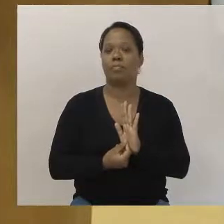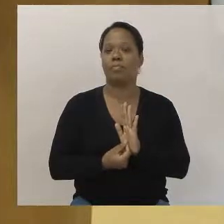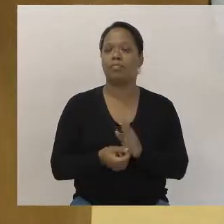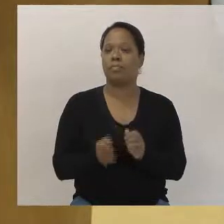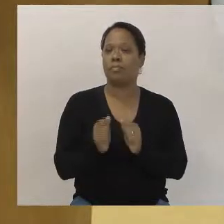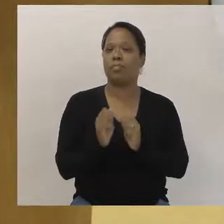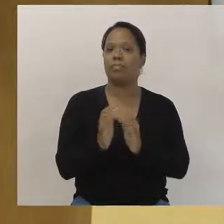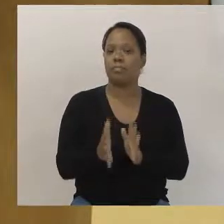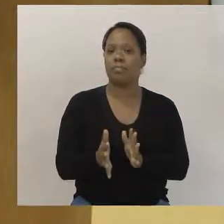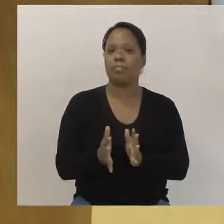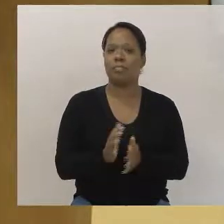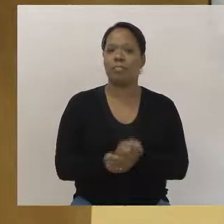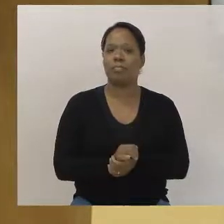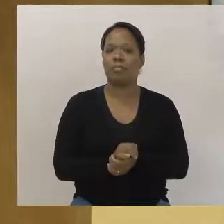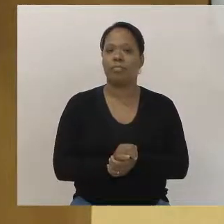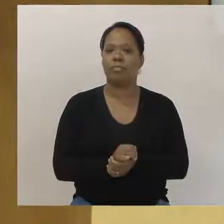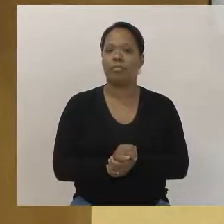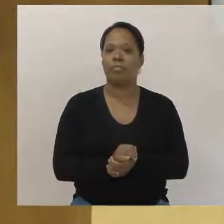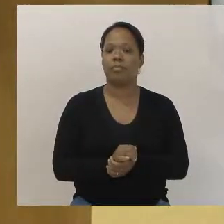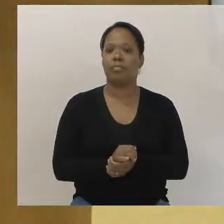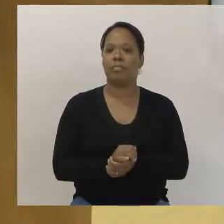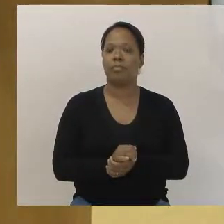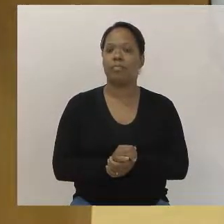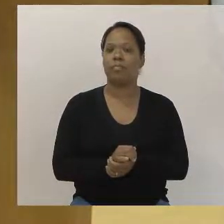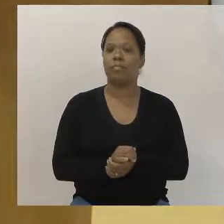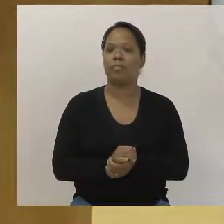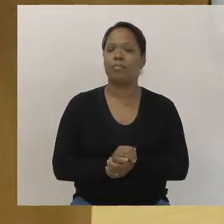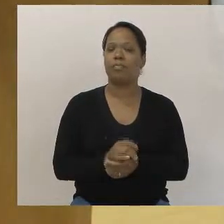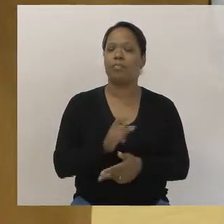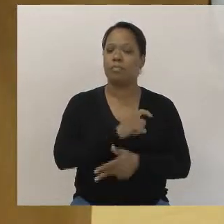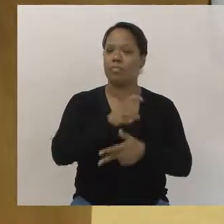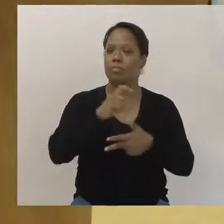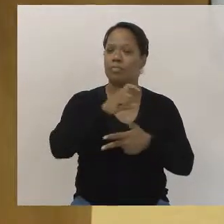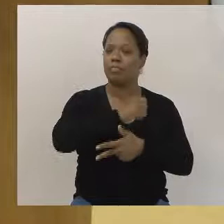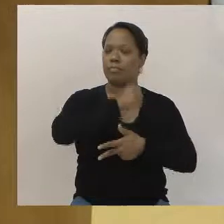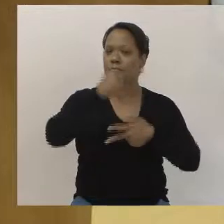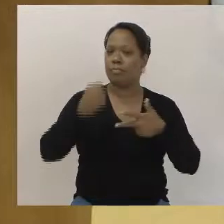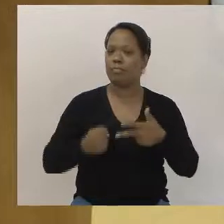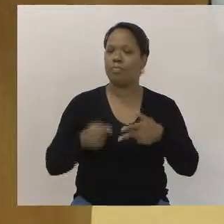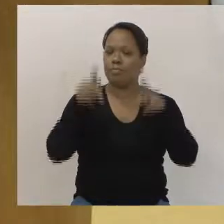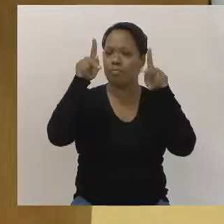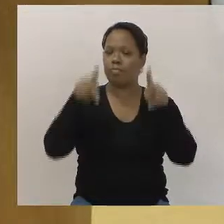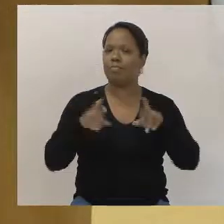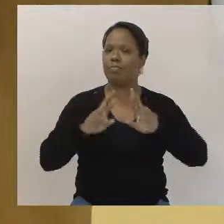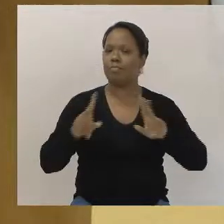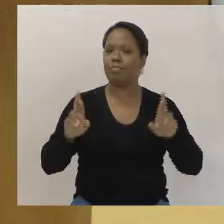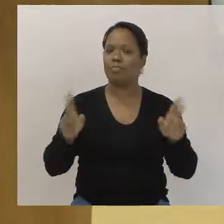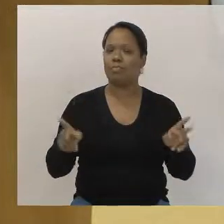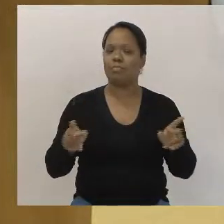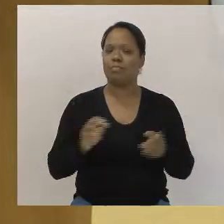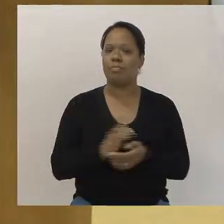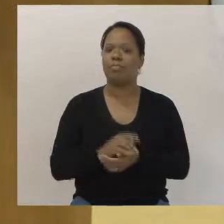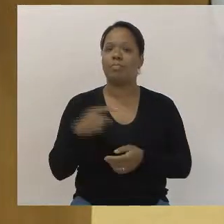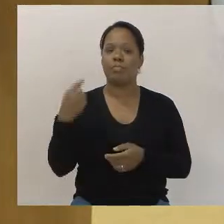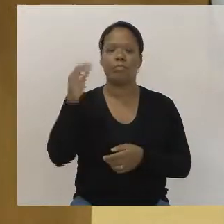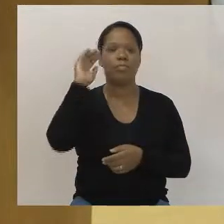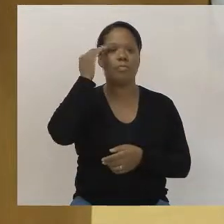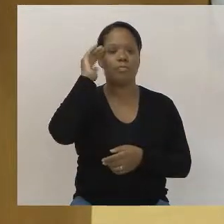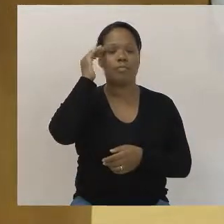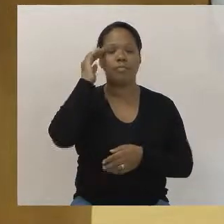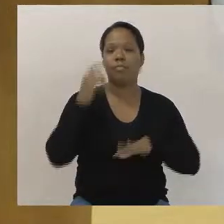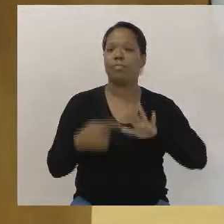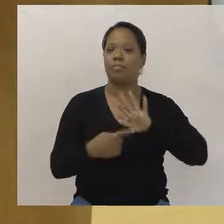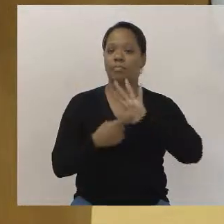executar o menino o poder público é muito diferente então a gente só tem que entender que é pelo que está